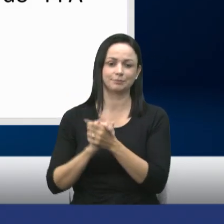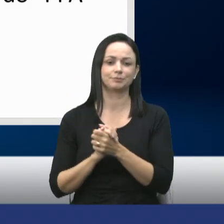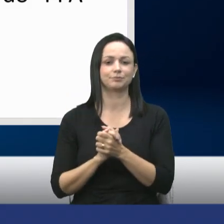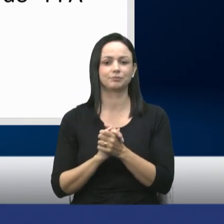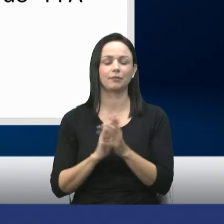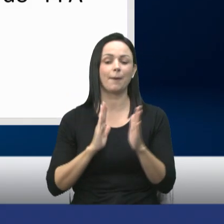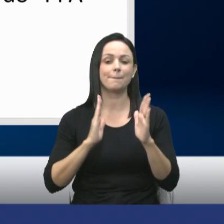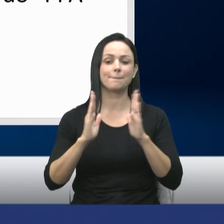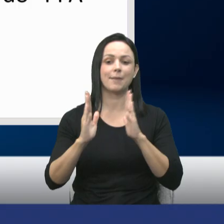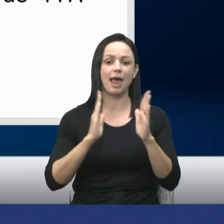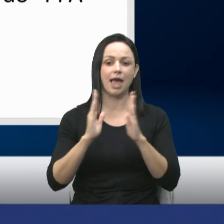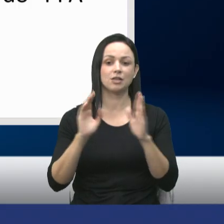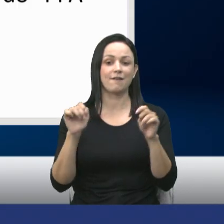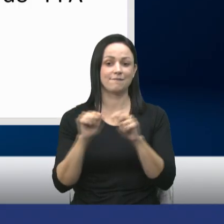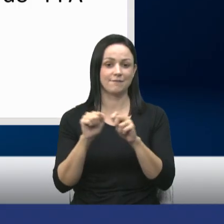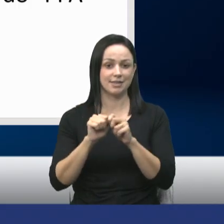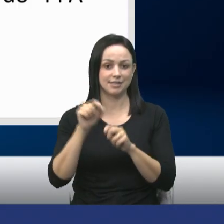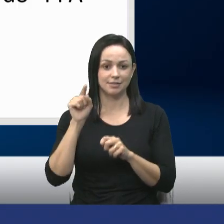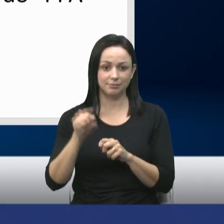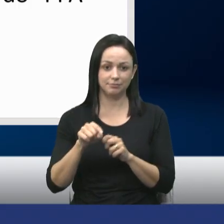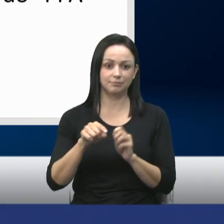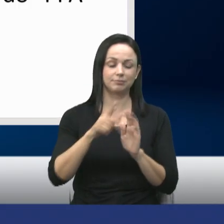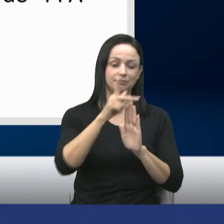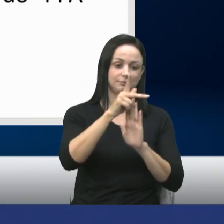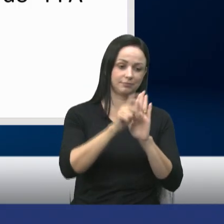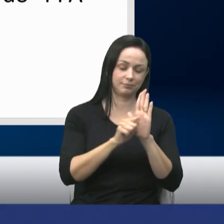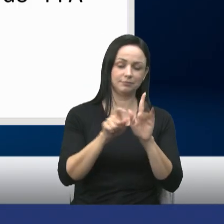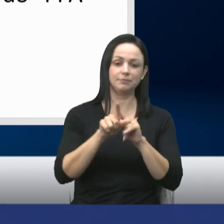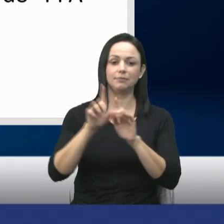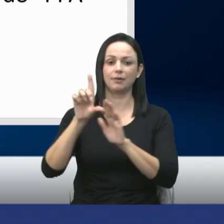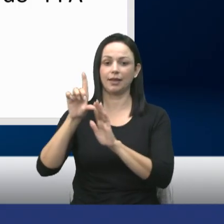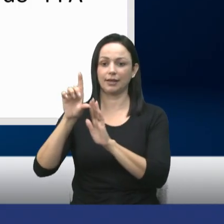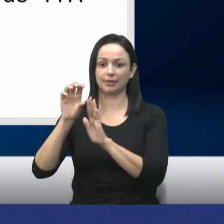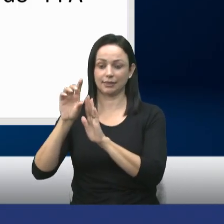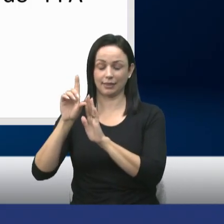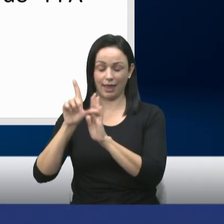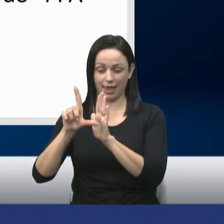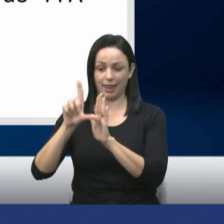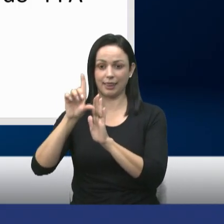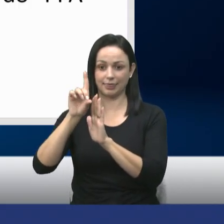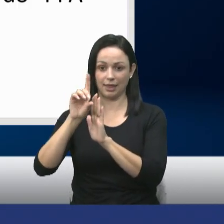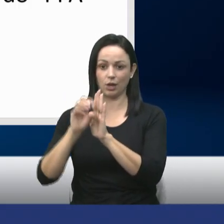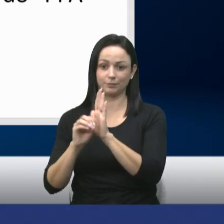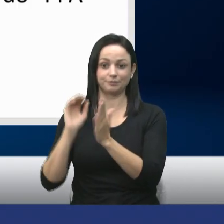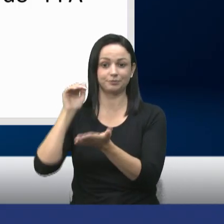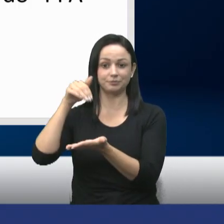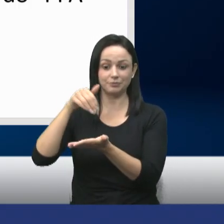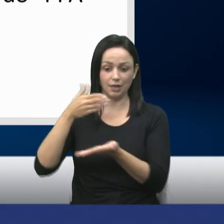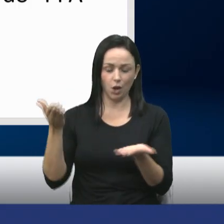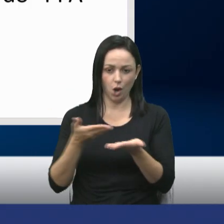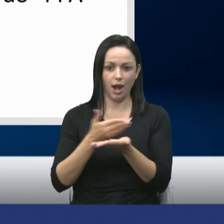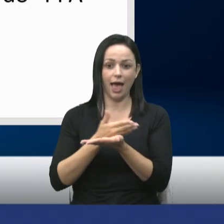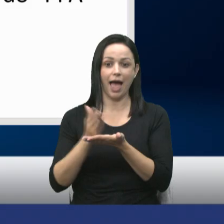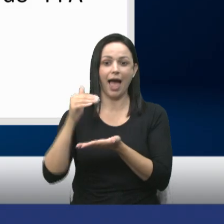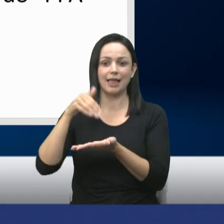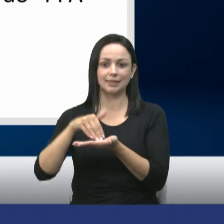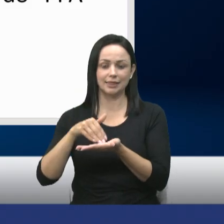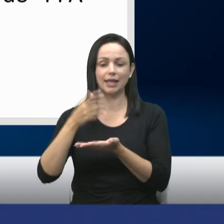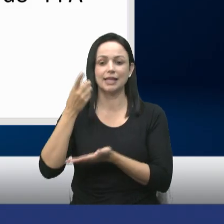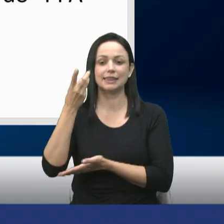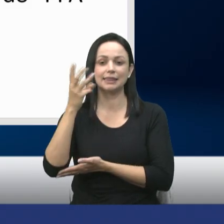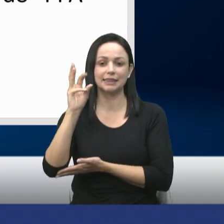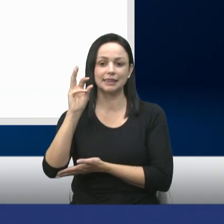entrega, tanto do PPA como da LDO, é agora até o último dia de agosto. E em